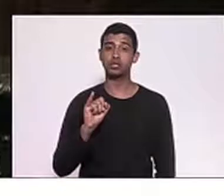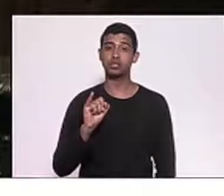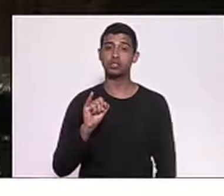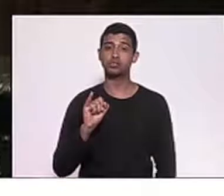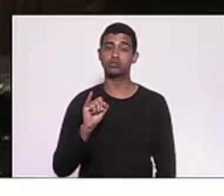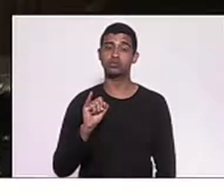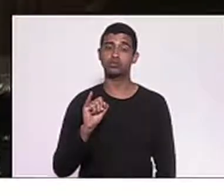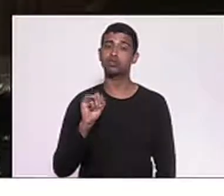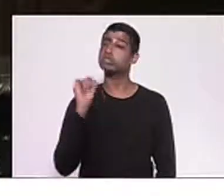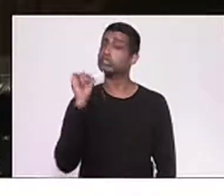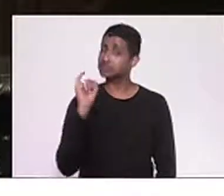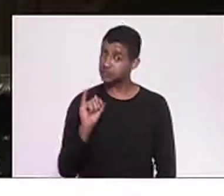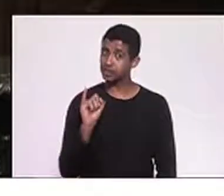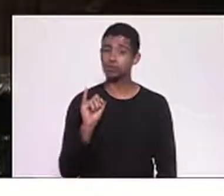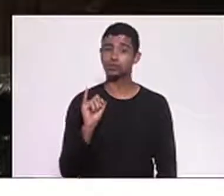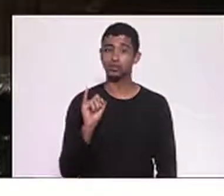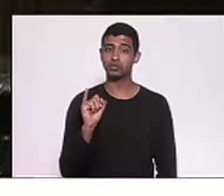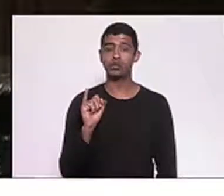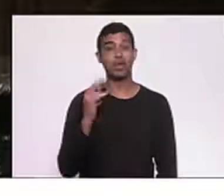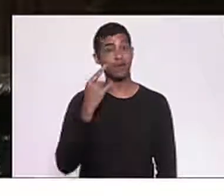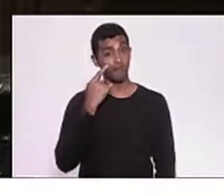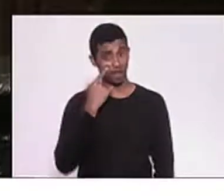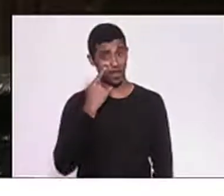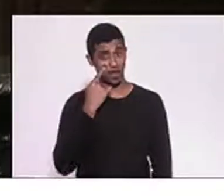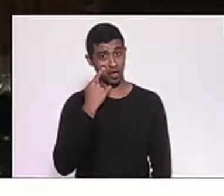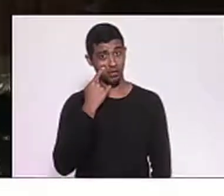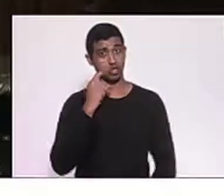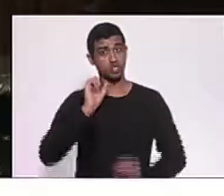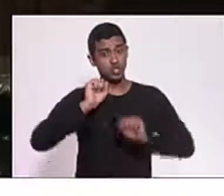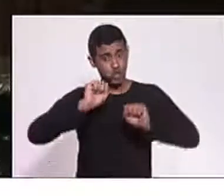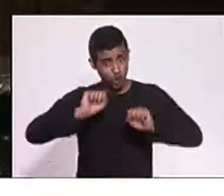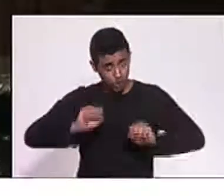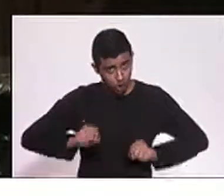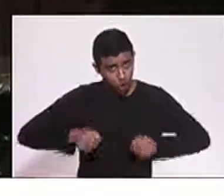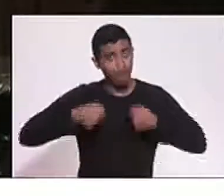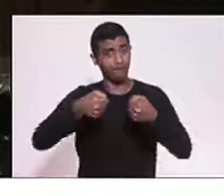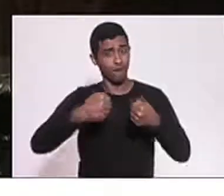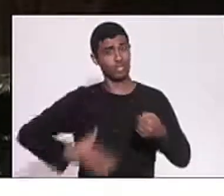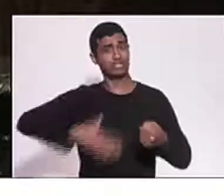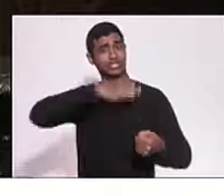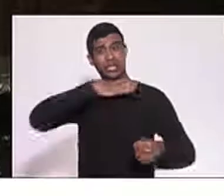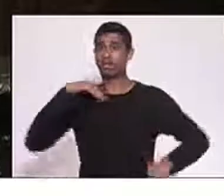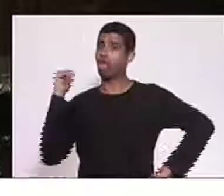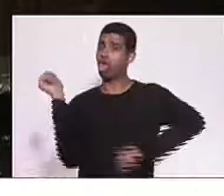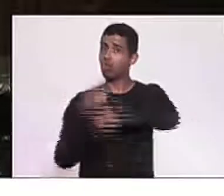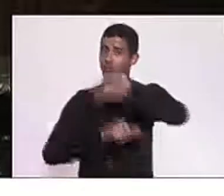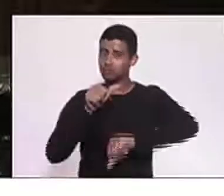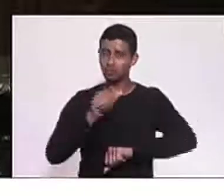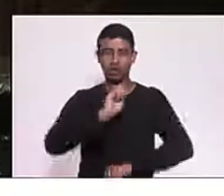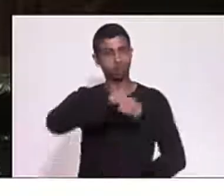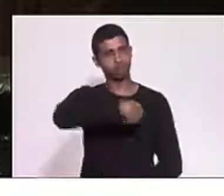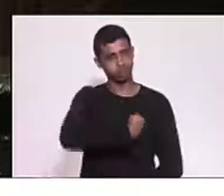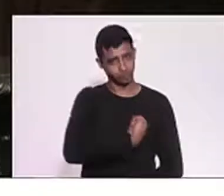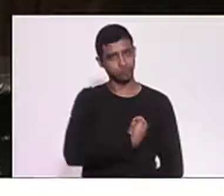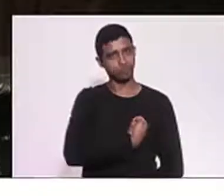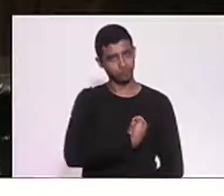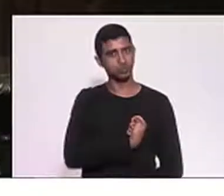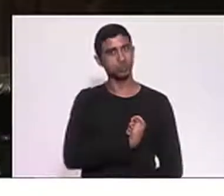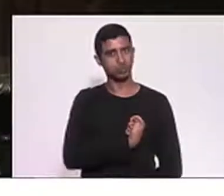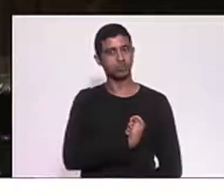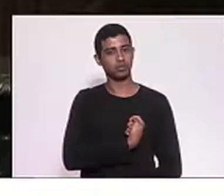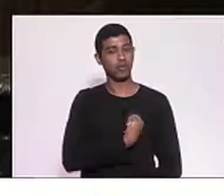se não renovarmos o regime de recuperação fiscal que se extingue